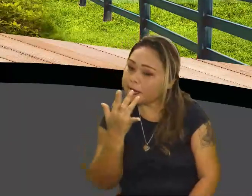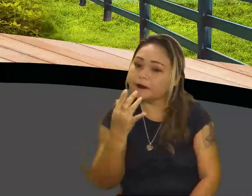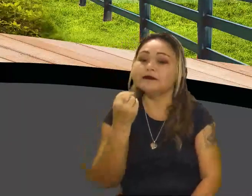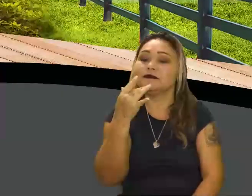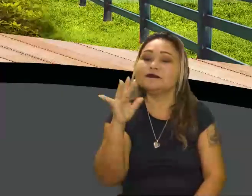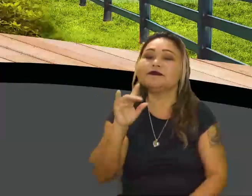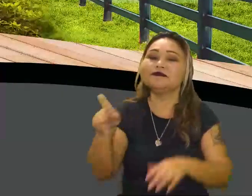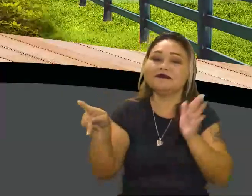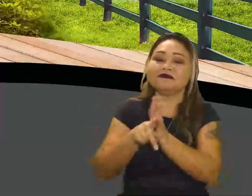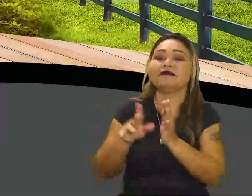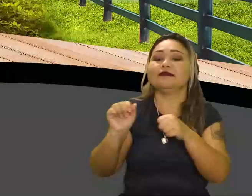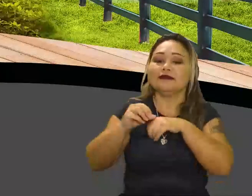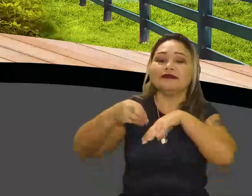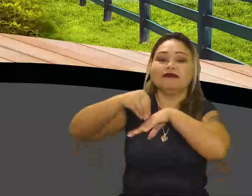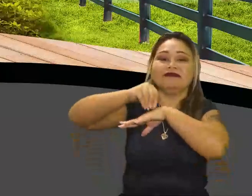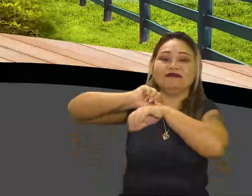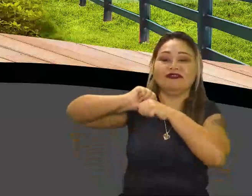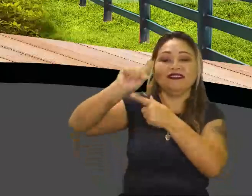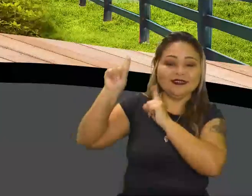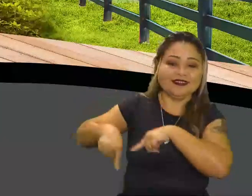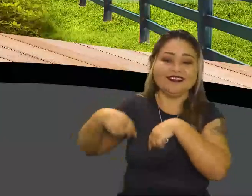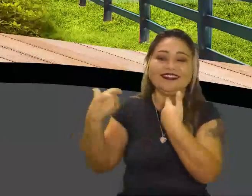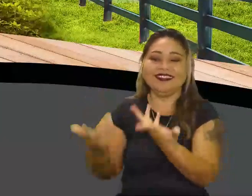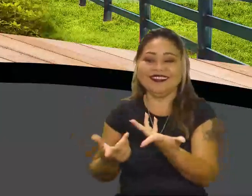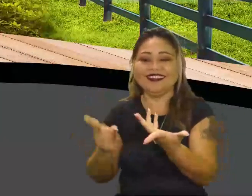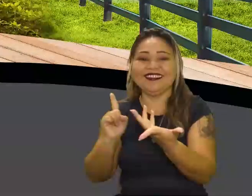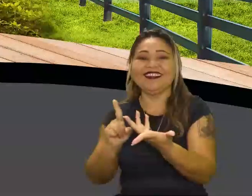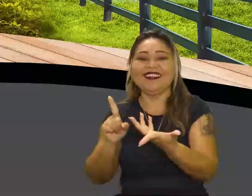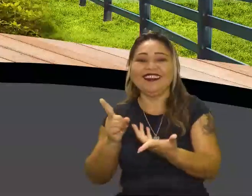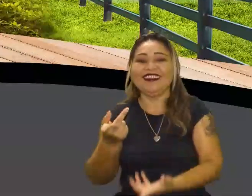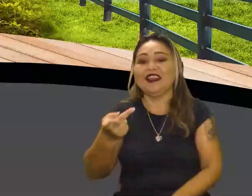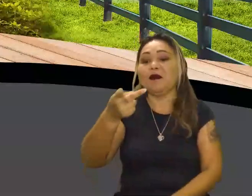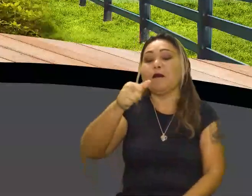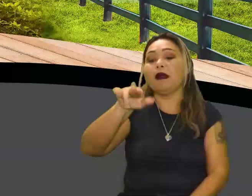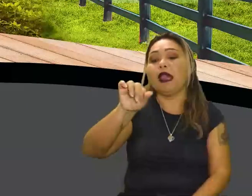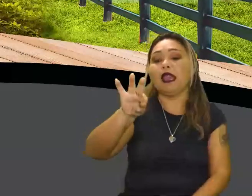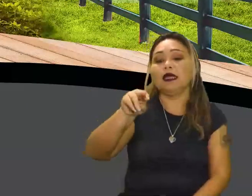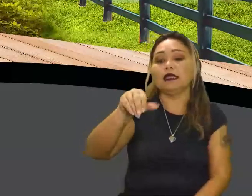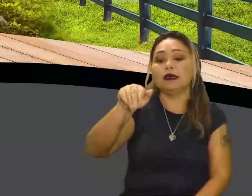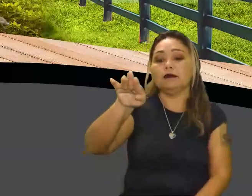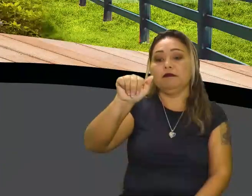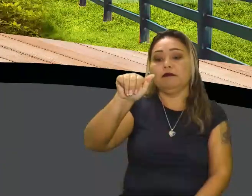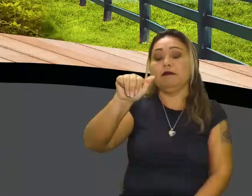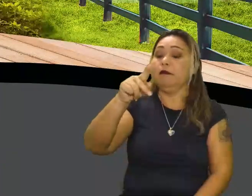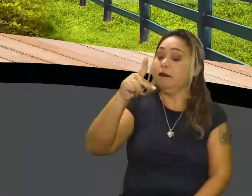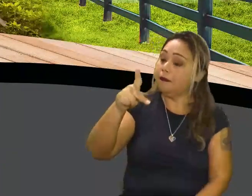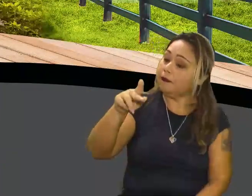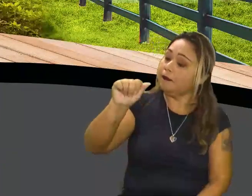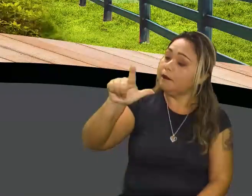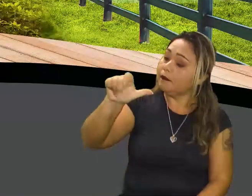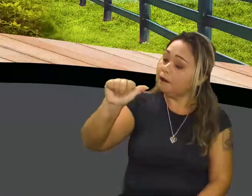Palatabilidade para rã. Vai lá, Adelina, soletra aí. Palatabilidade.